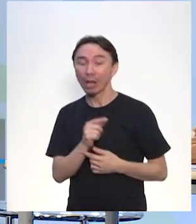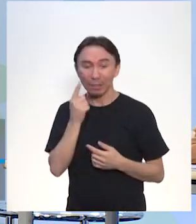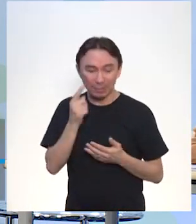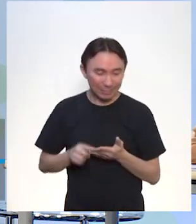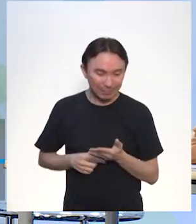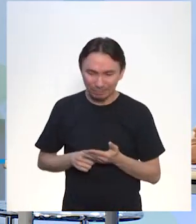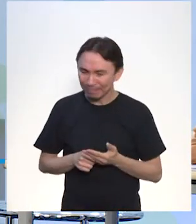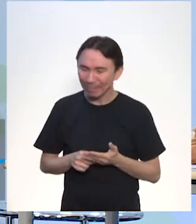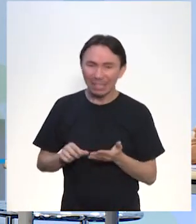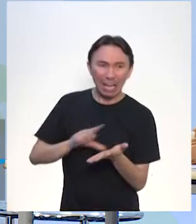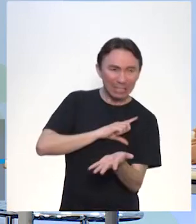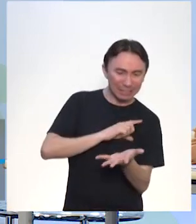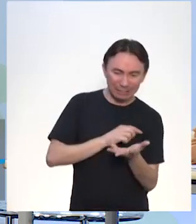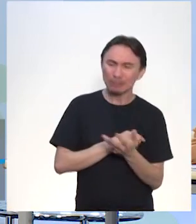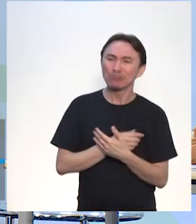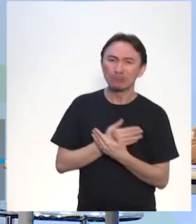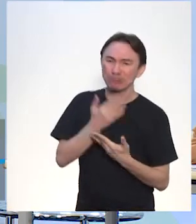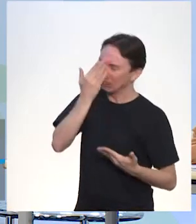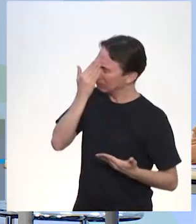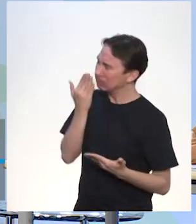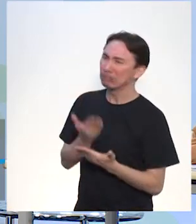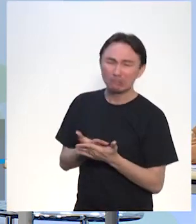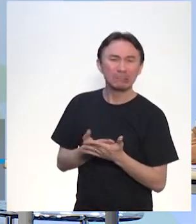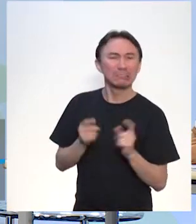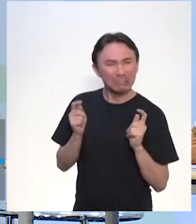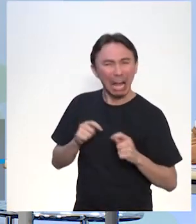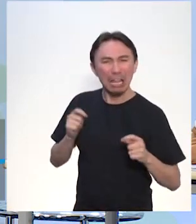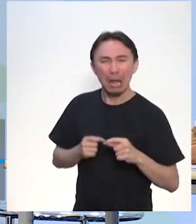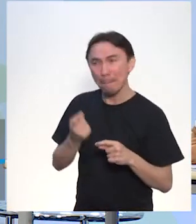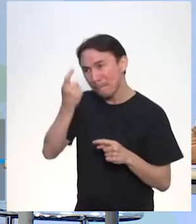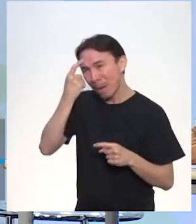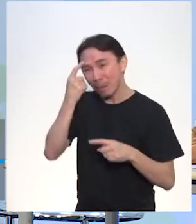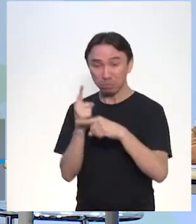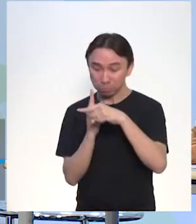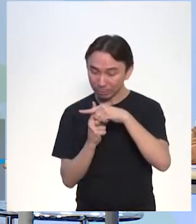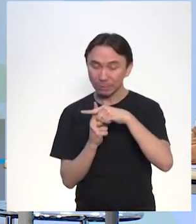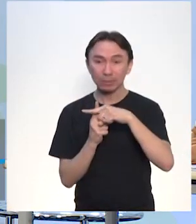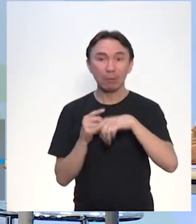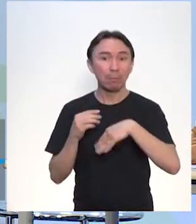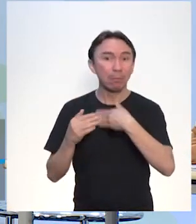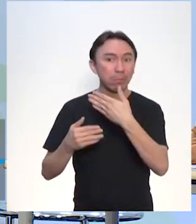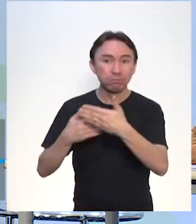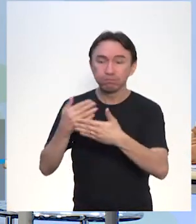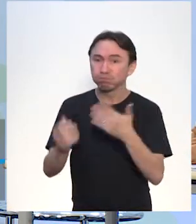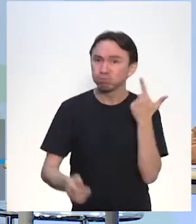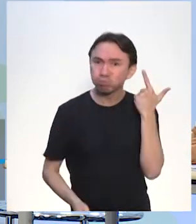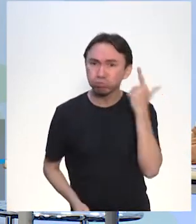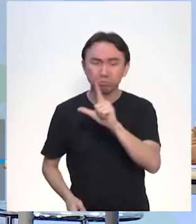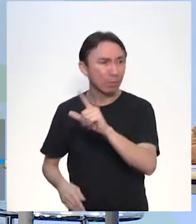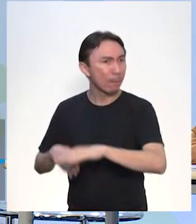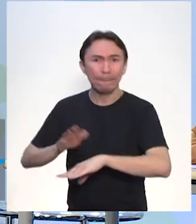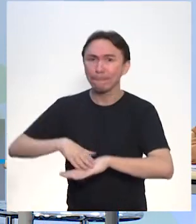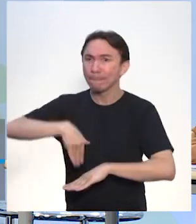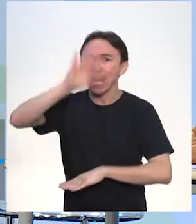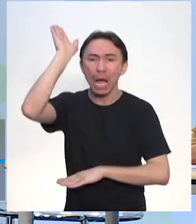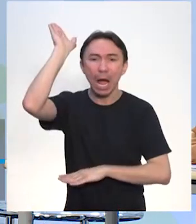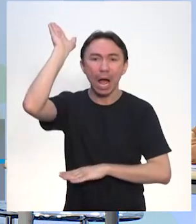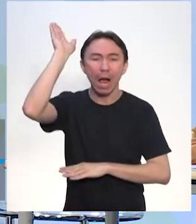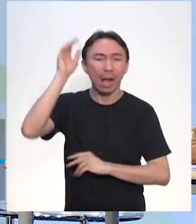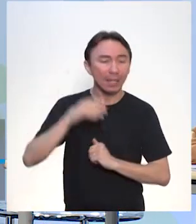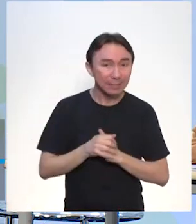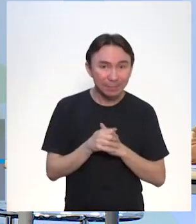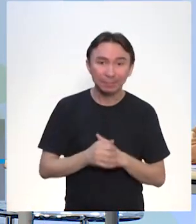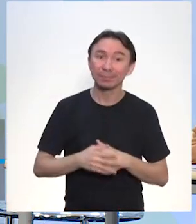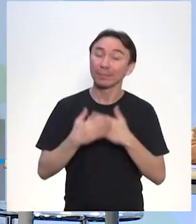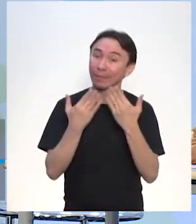que a gente sabia ou daquilo que a gente achava que conseguia. Então, a mensagem da Alice é essa, né? Para a